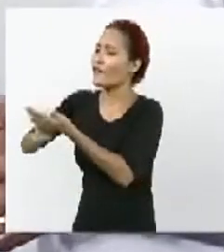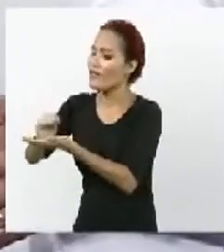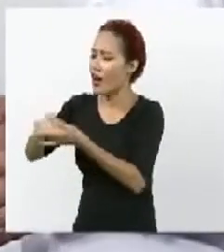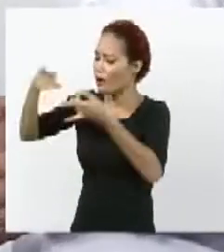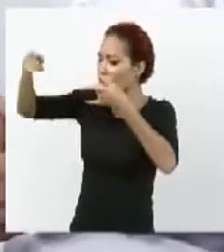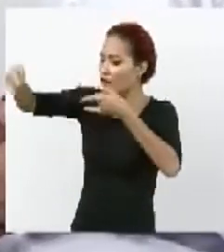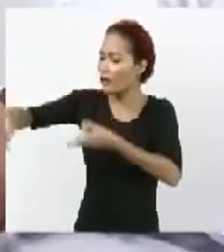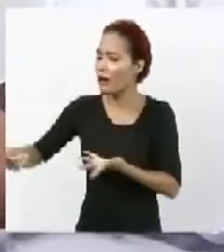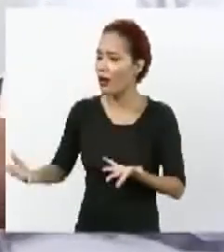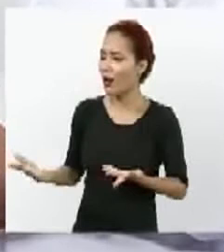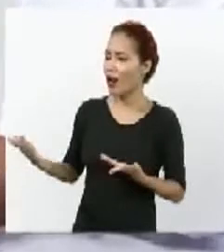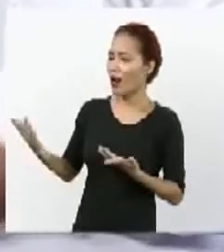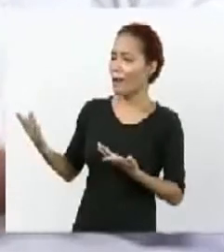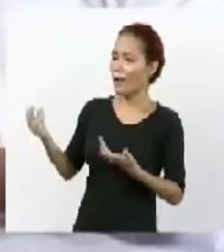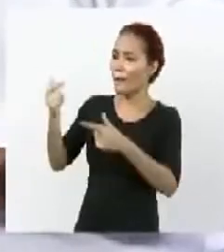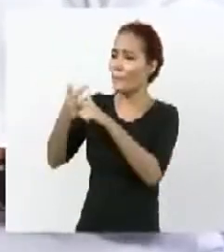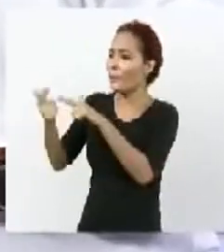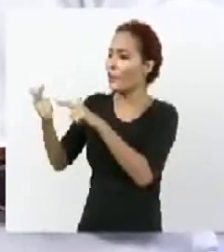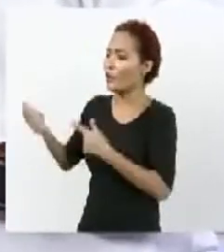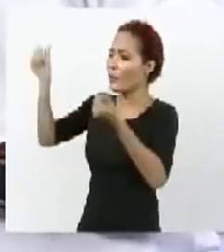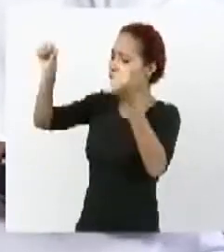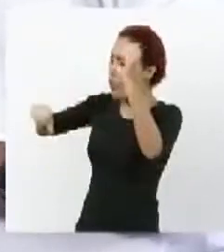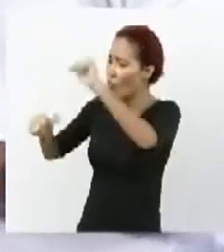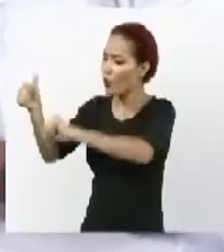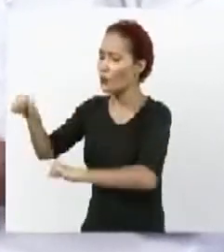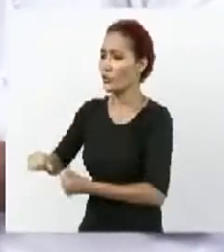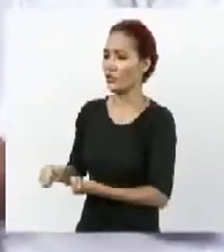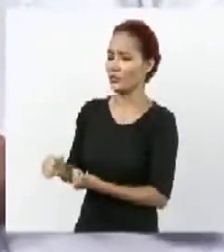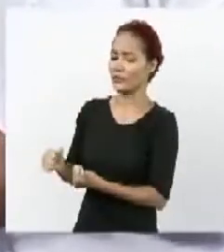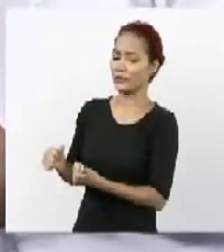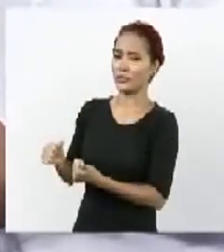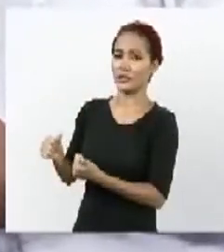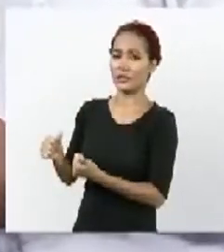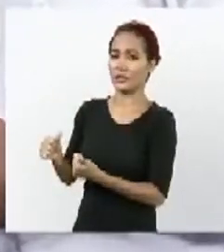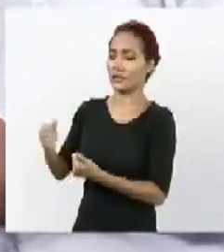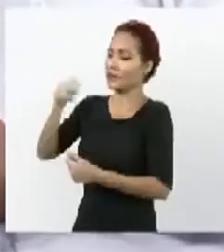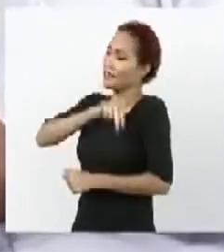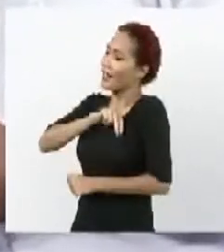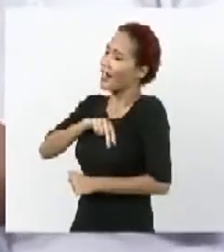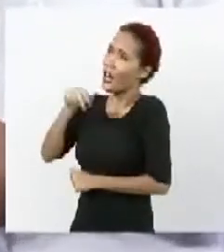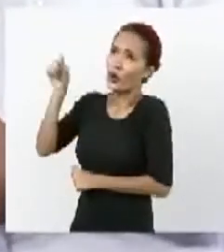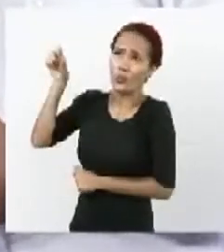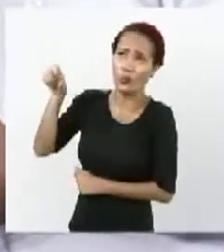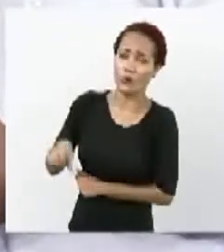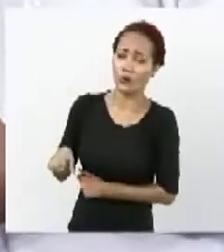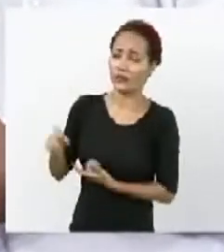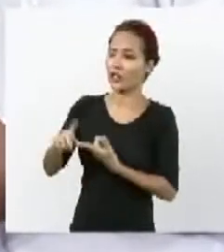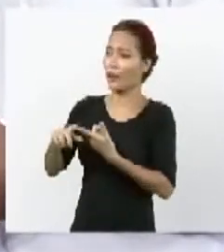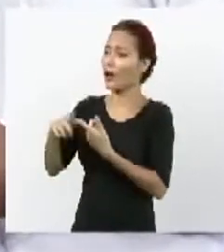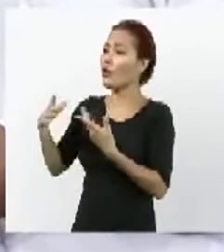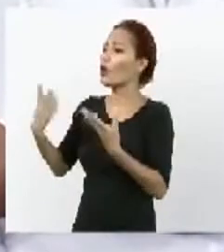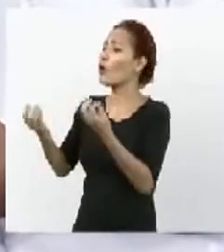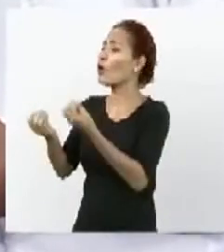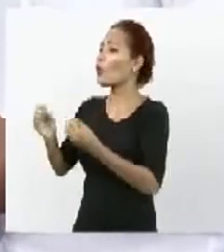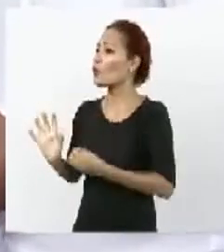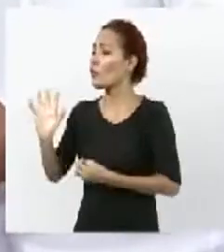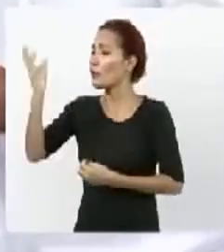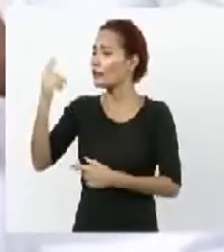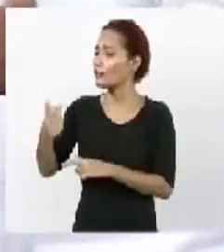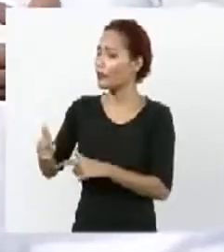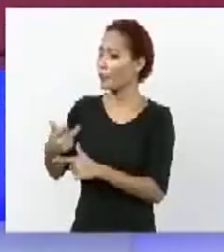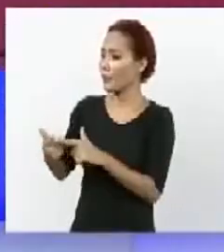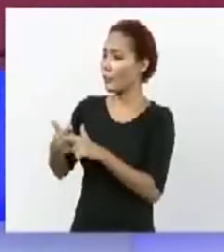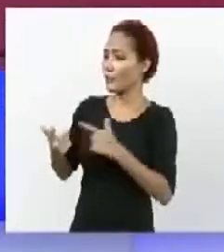nos postos de saúde funcionando, baixos salários e péssimas condições de trabalho. Como o senhor pretende curar esta área da saúde aqui na